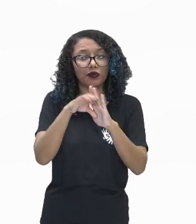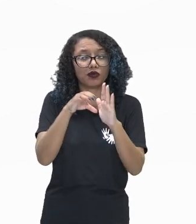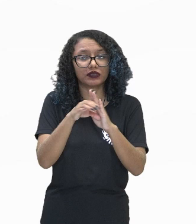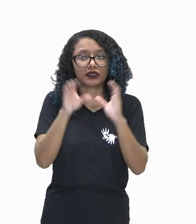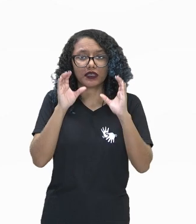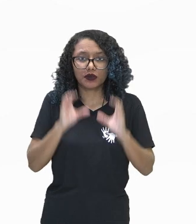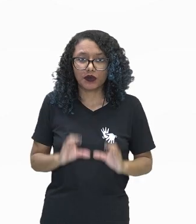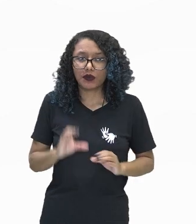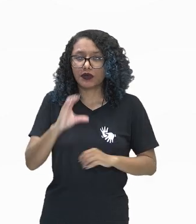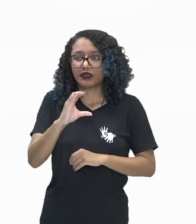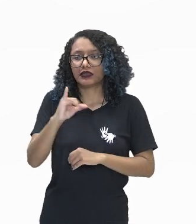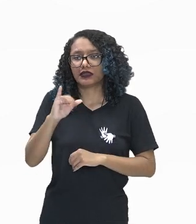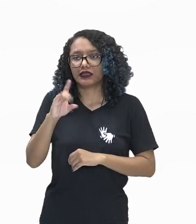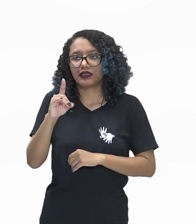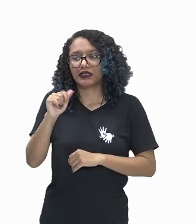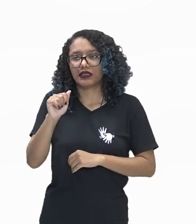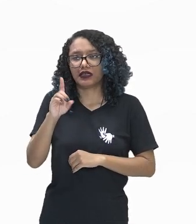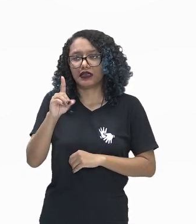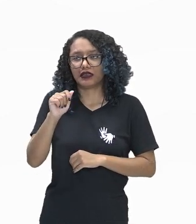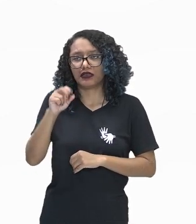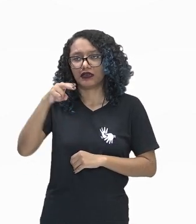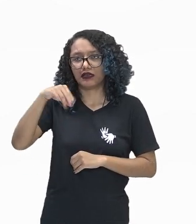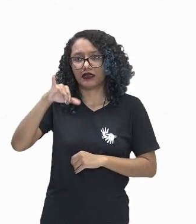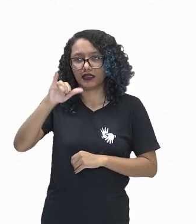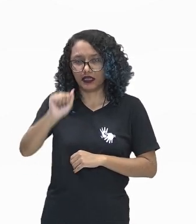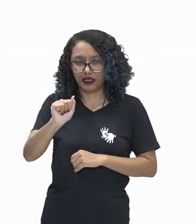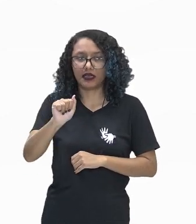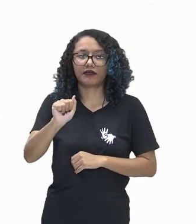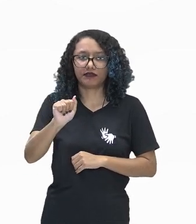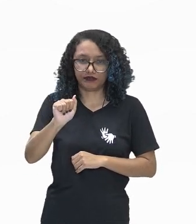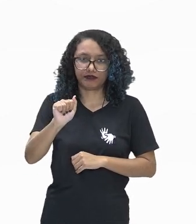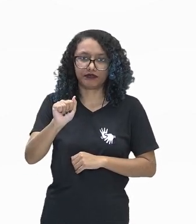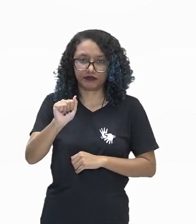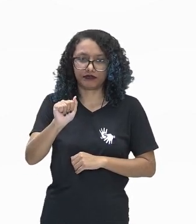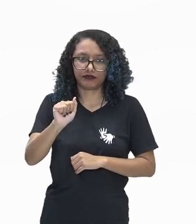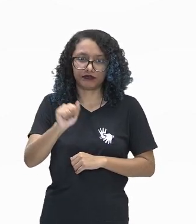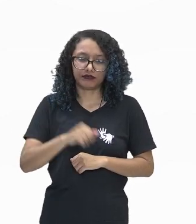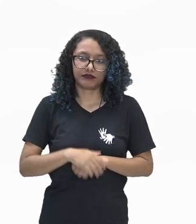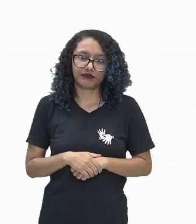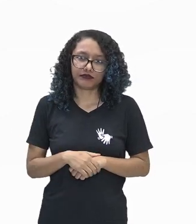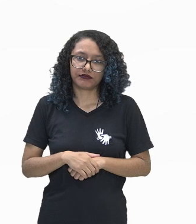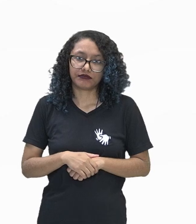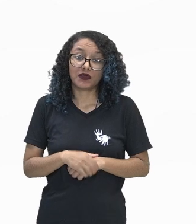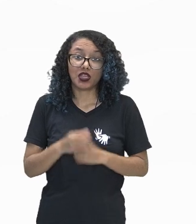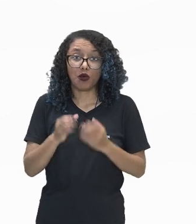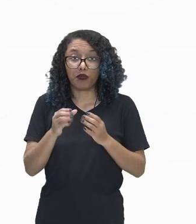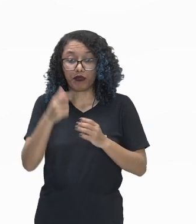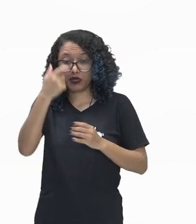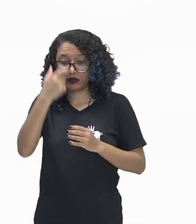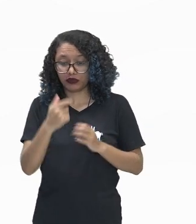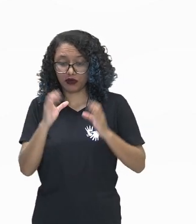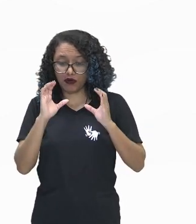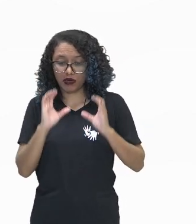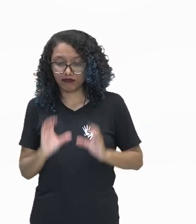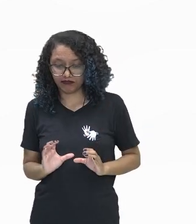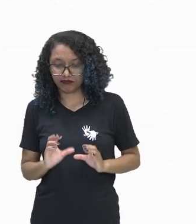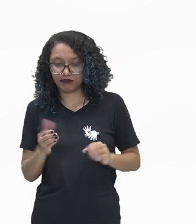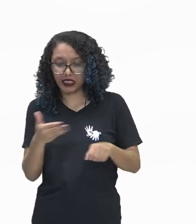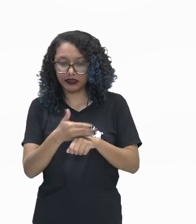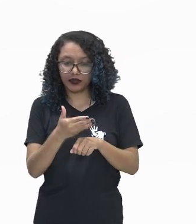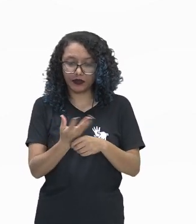Então, o cidadão é aquele que participa da vida da cidade e, portanto, ele tem uma